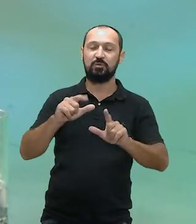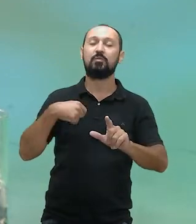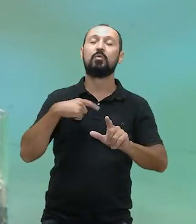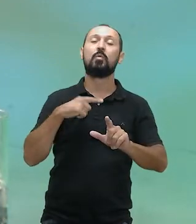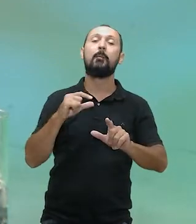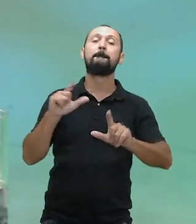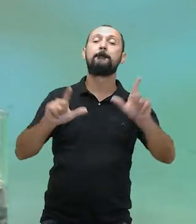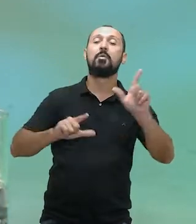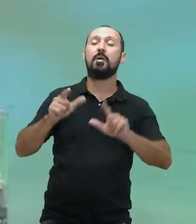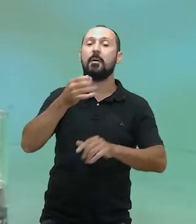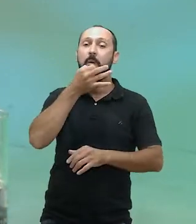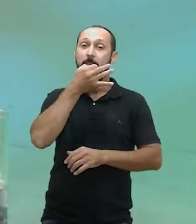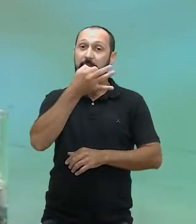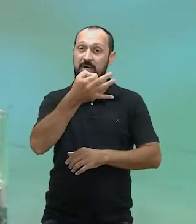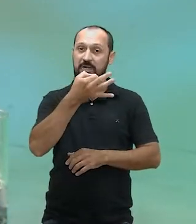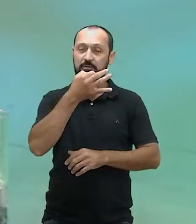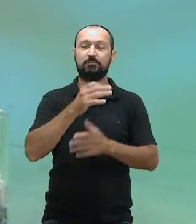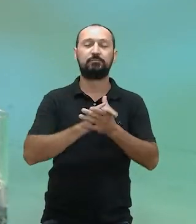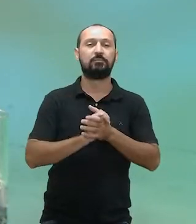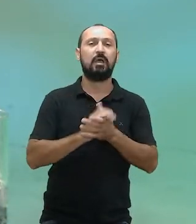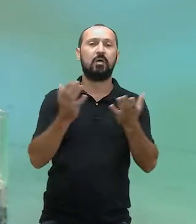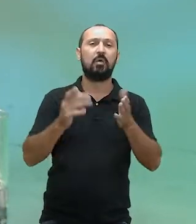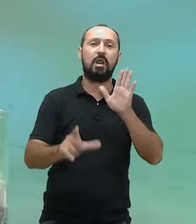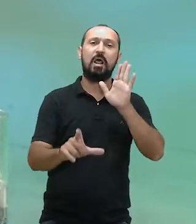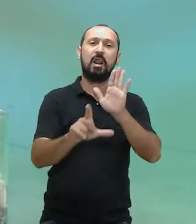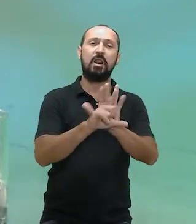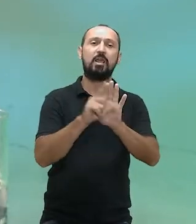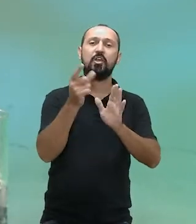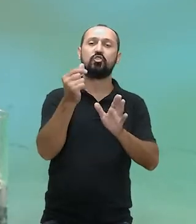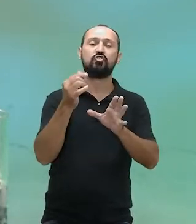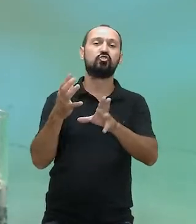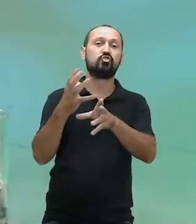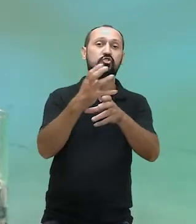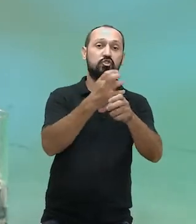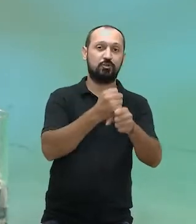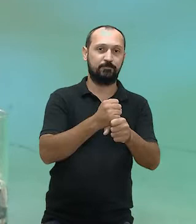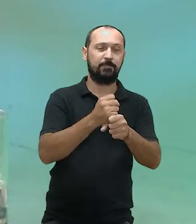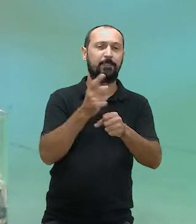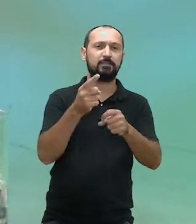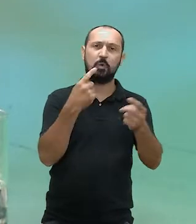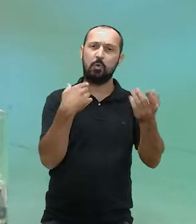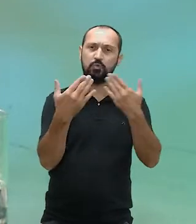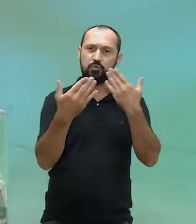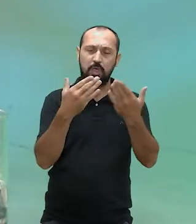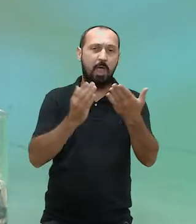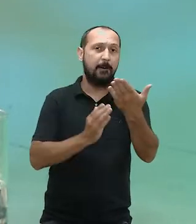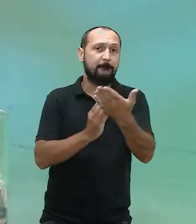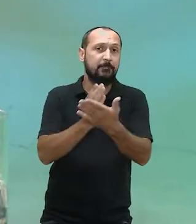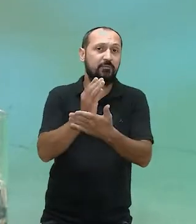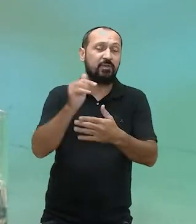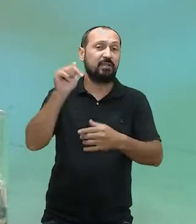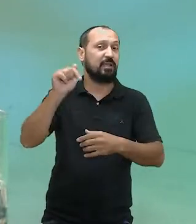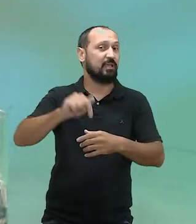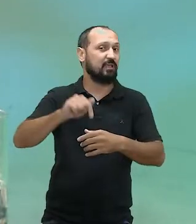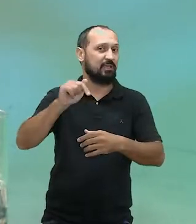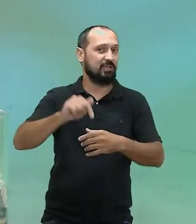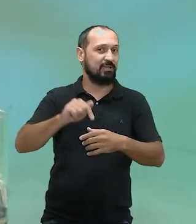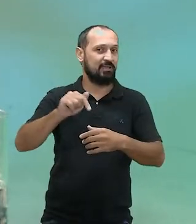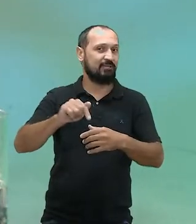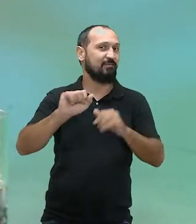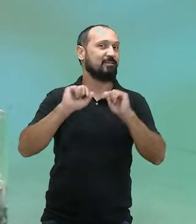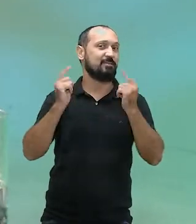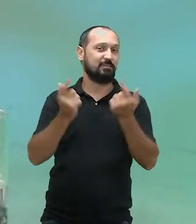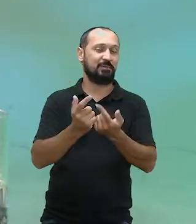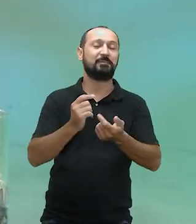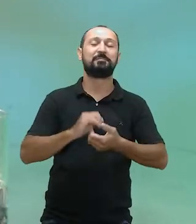Ponto de Vista. E hoje a gente vai falar sobre as leis orçamentárias que são discutidas e aprovadas no Parlamento